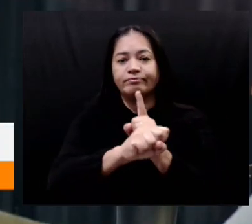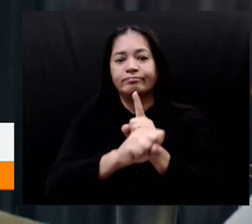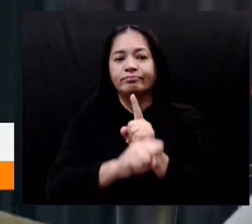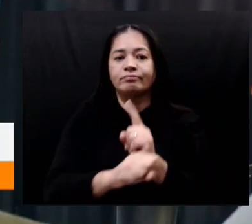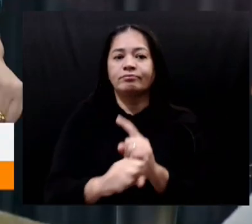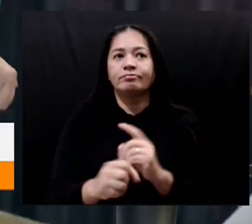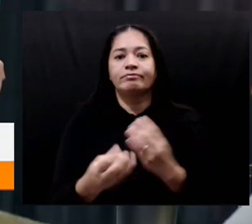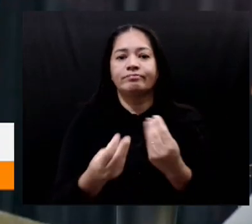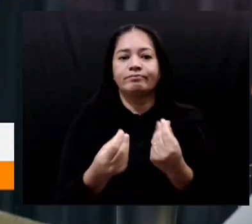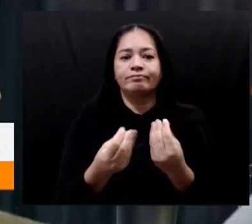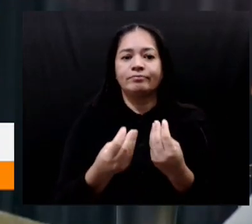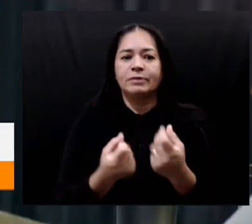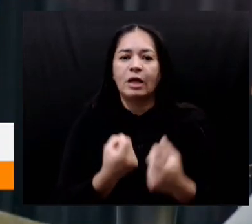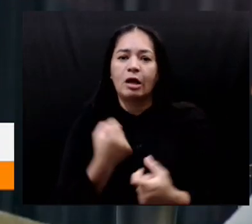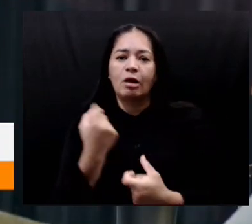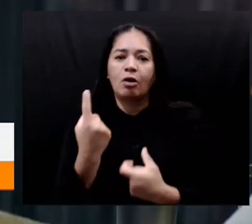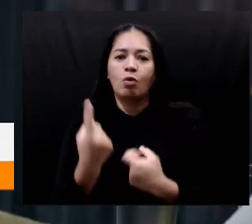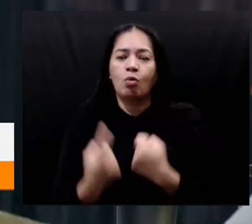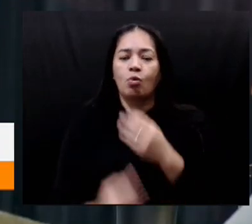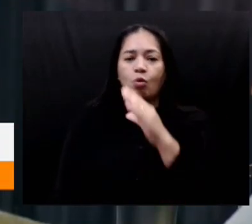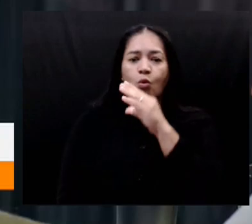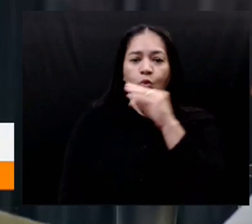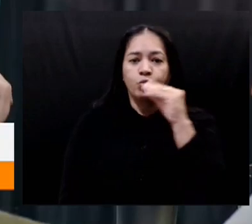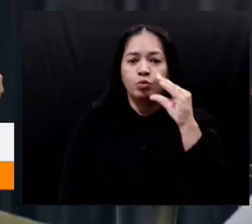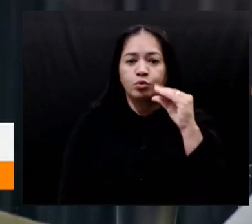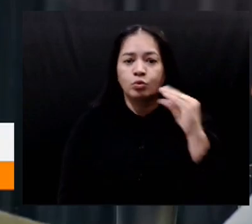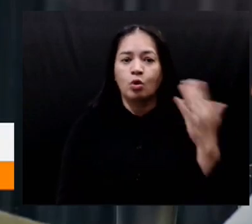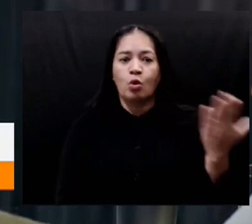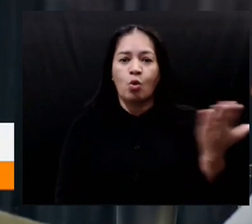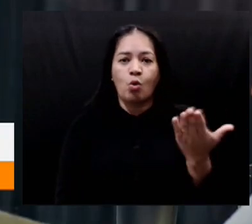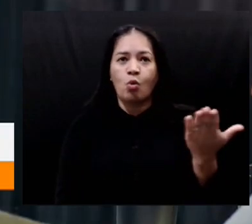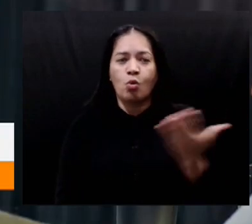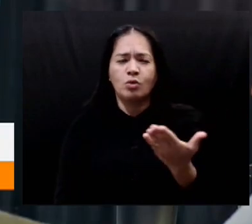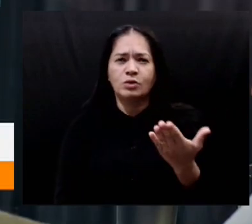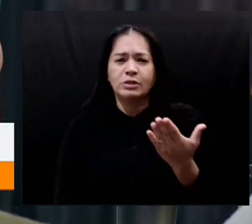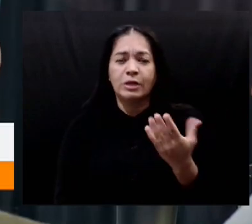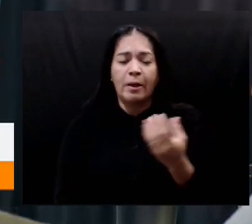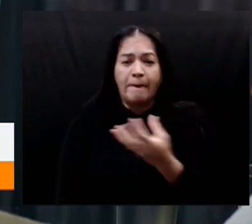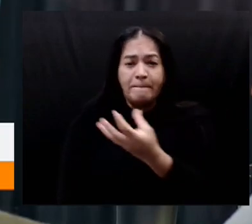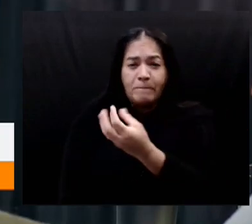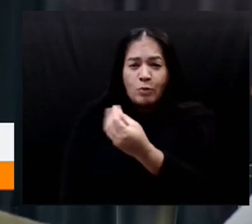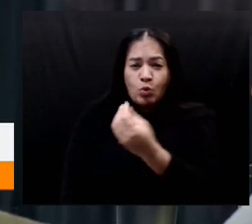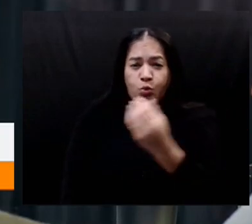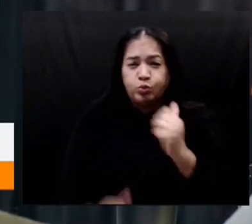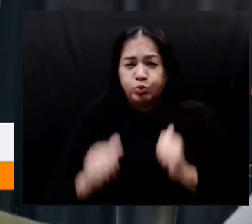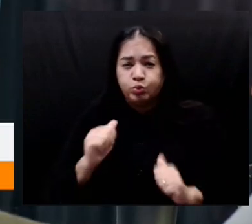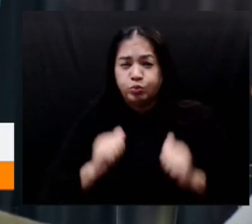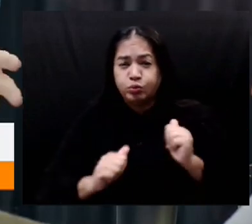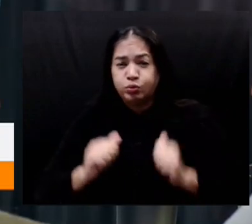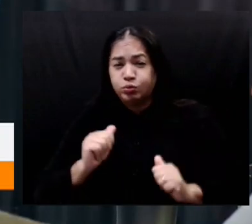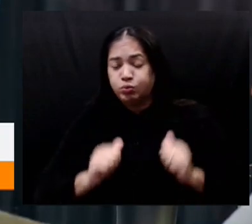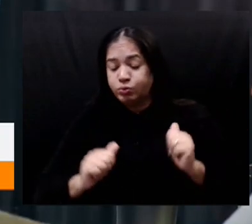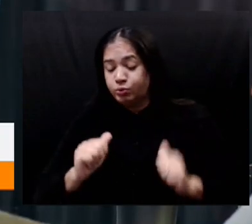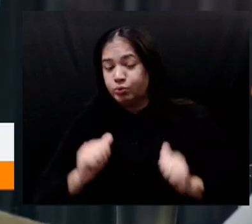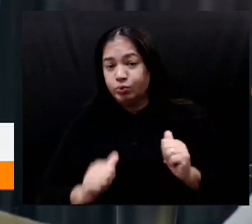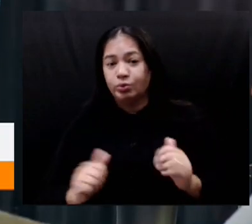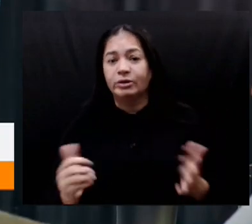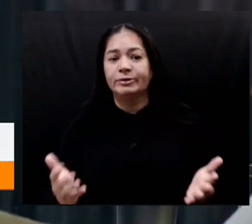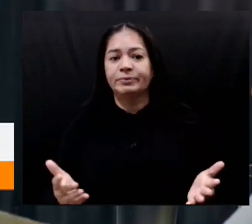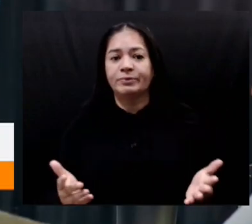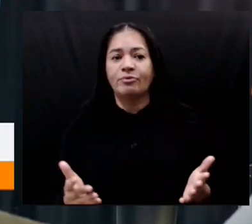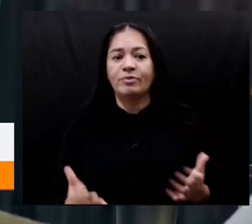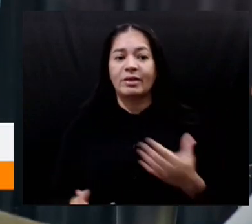muitos adolescentes hoje em dia com muita ansiedade, muita crise de ansiedade, e dentro da